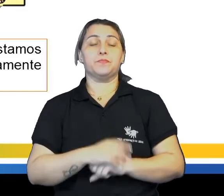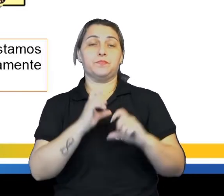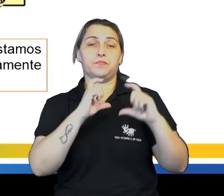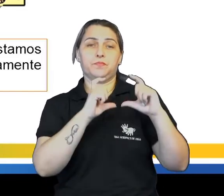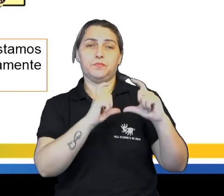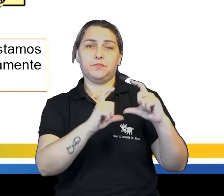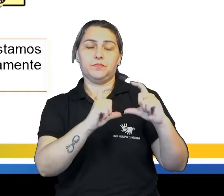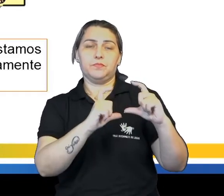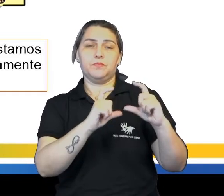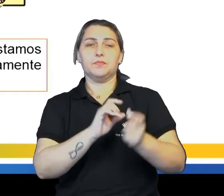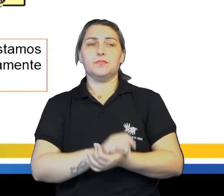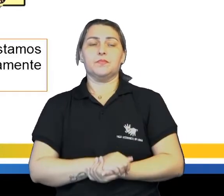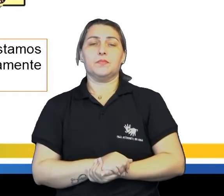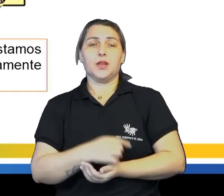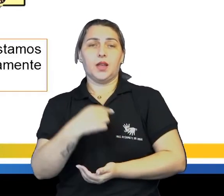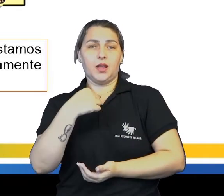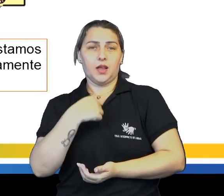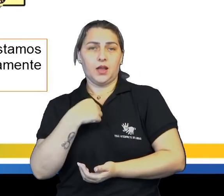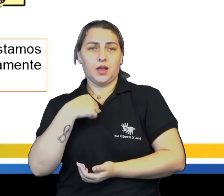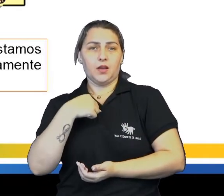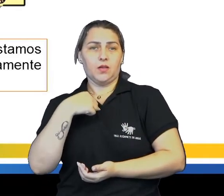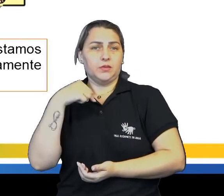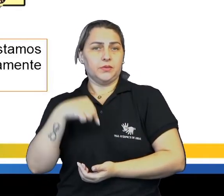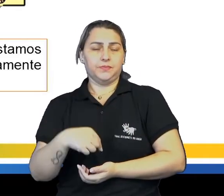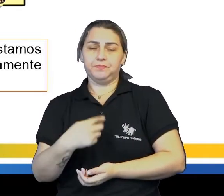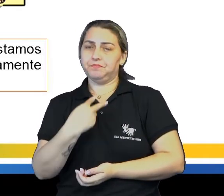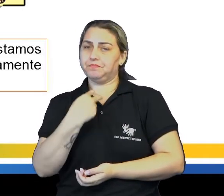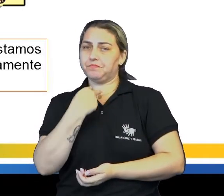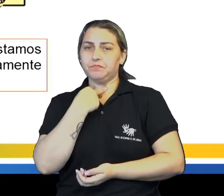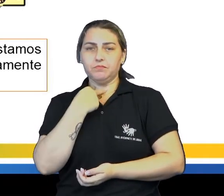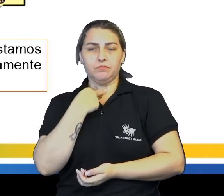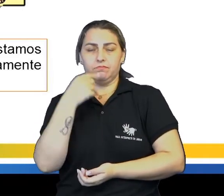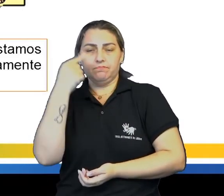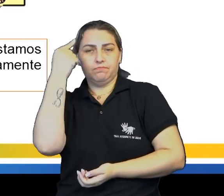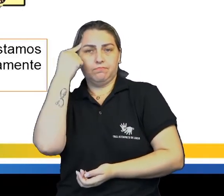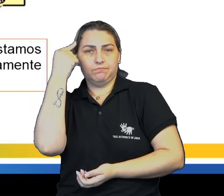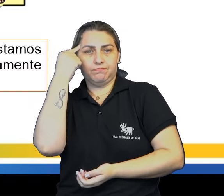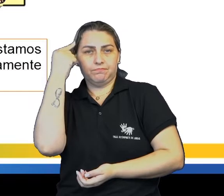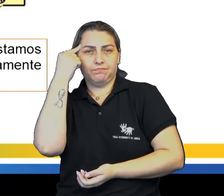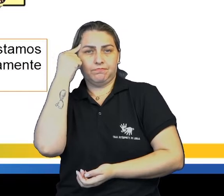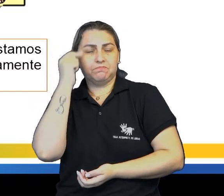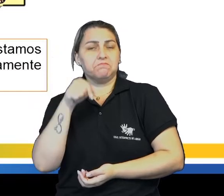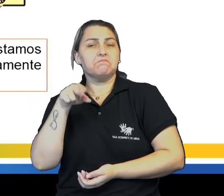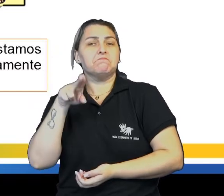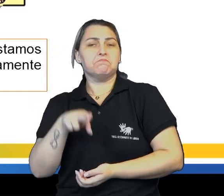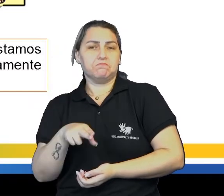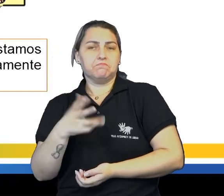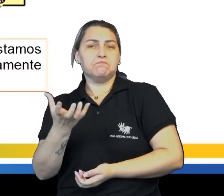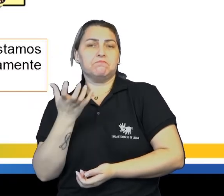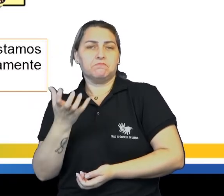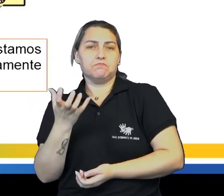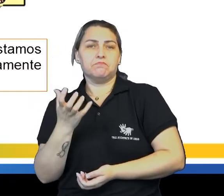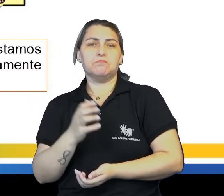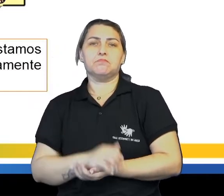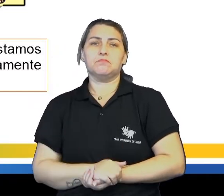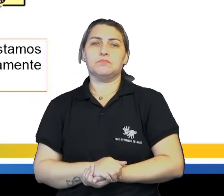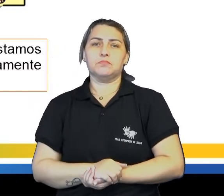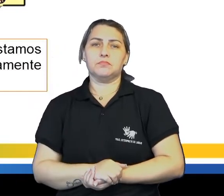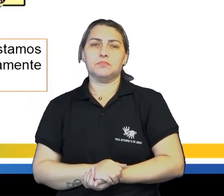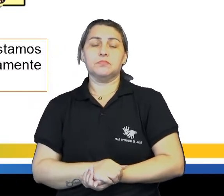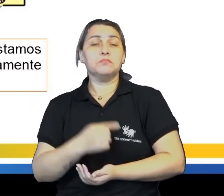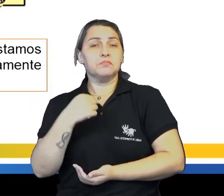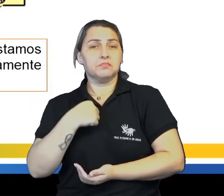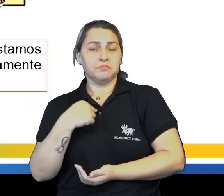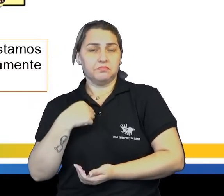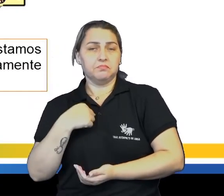quadrinho diz assim: eu e aqui não posso nem pensar nisso, quem me dera. No meio diz: